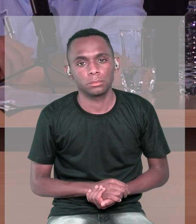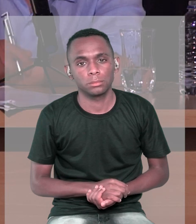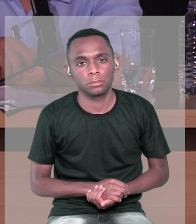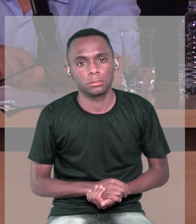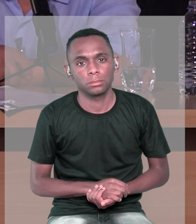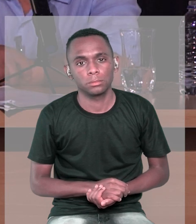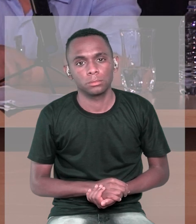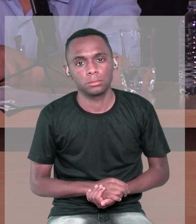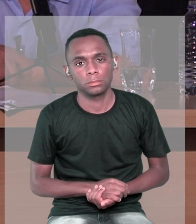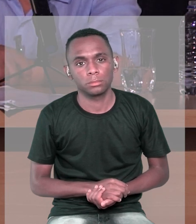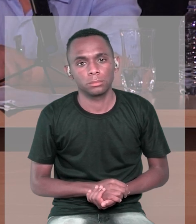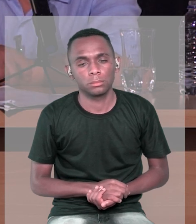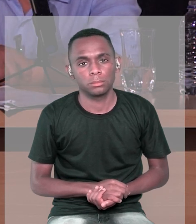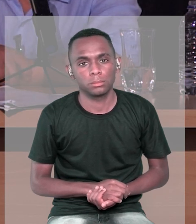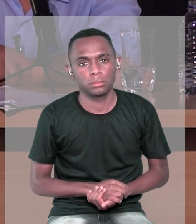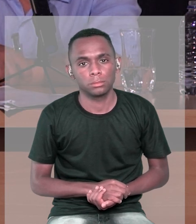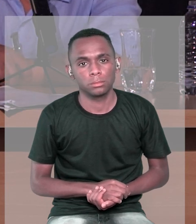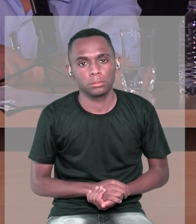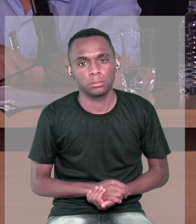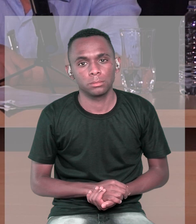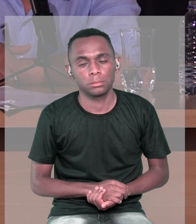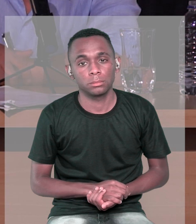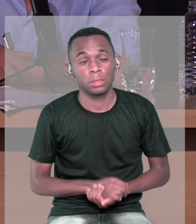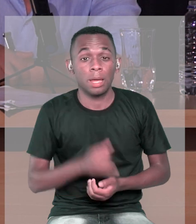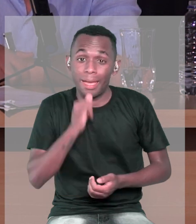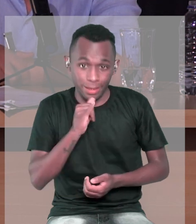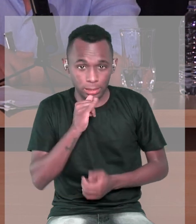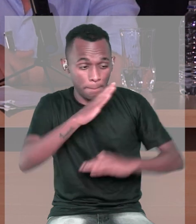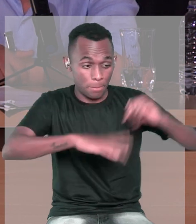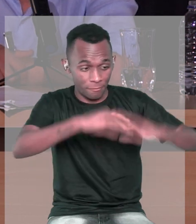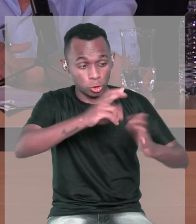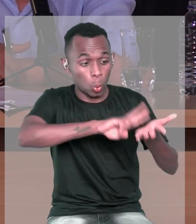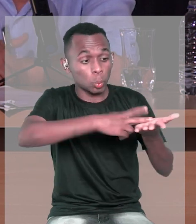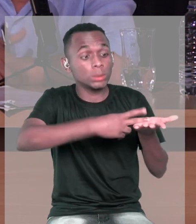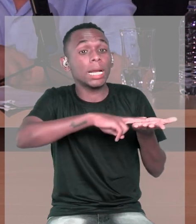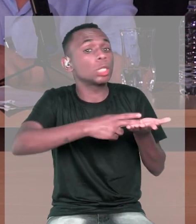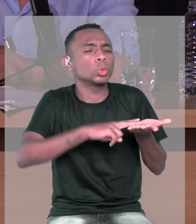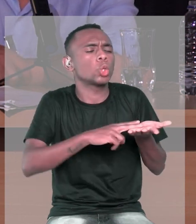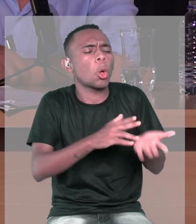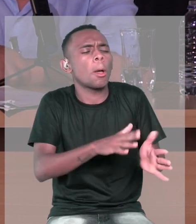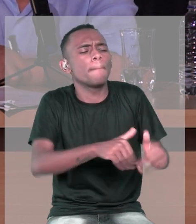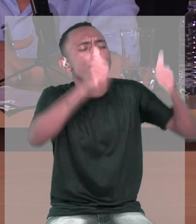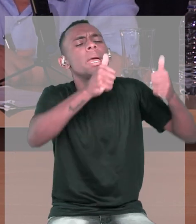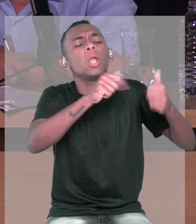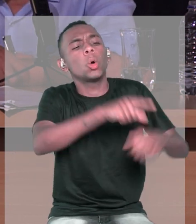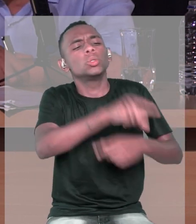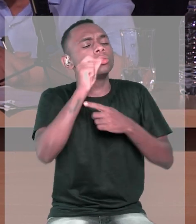restituer en portugais. Nosso tradutor aqui preferido, ele se apropriou do meu texto,